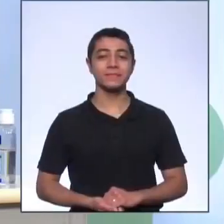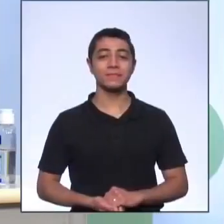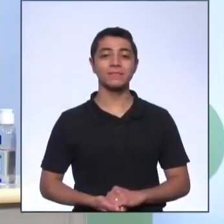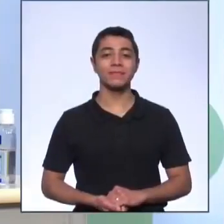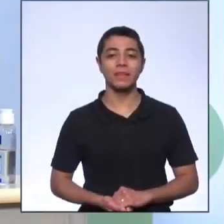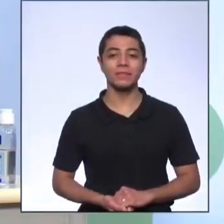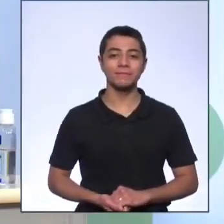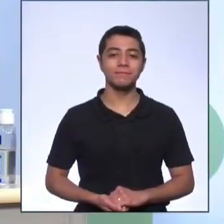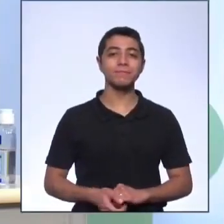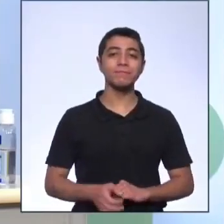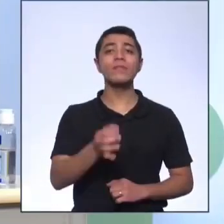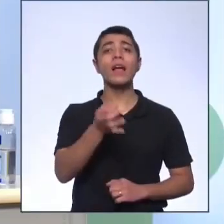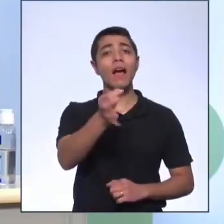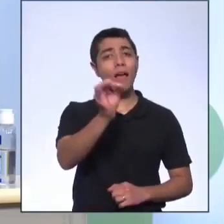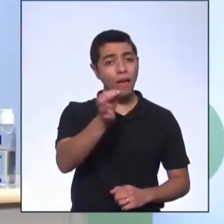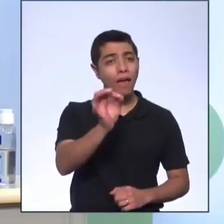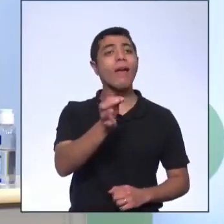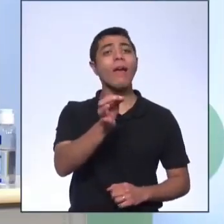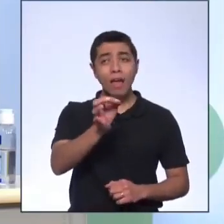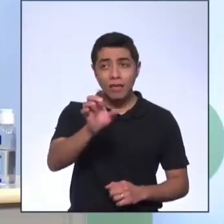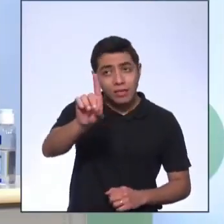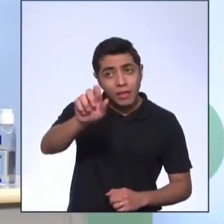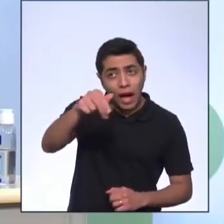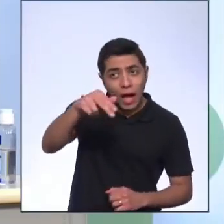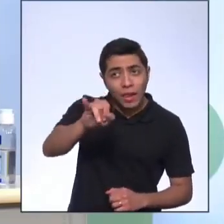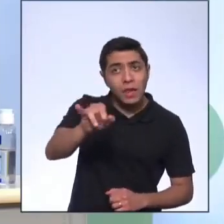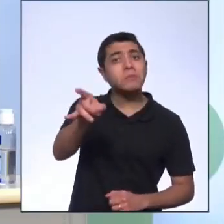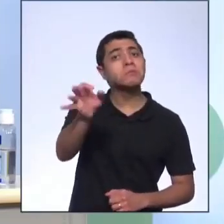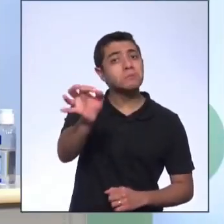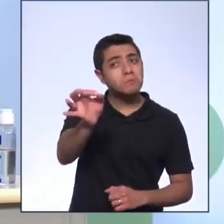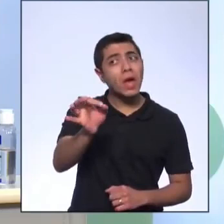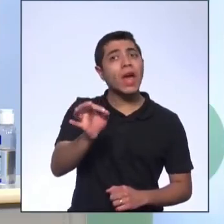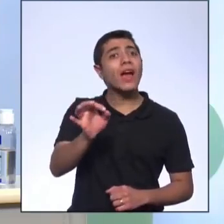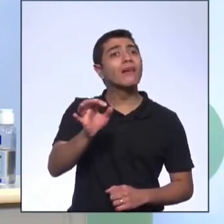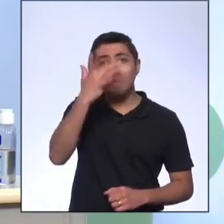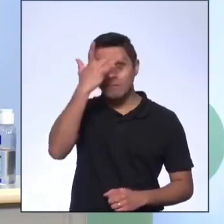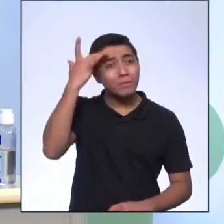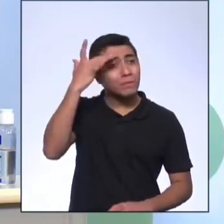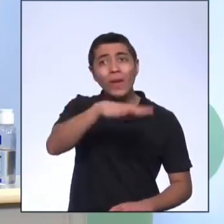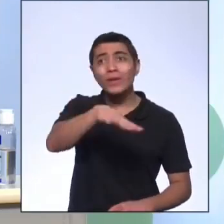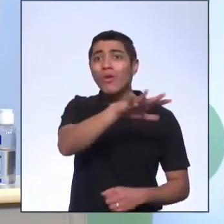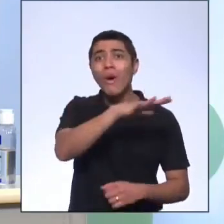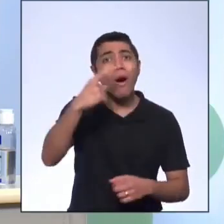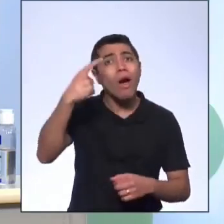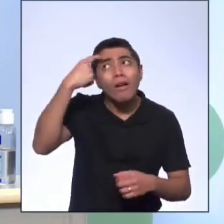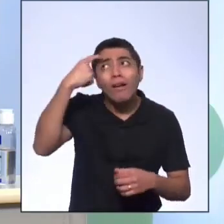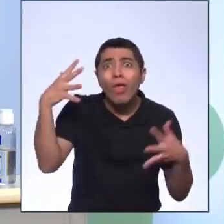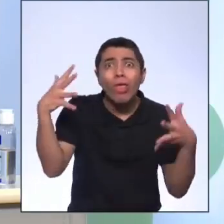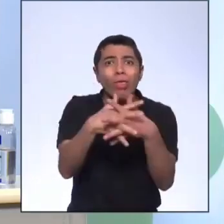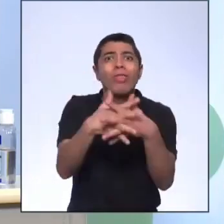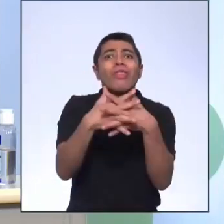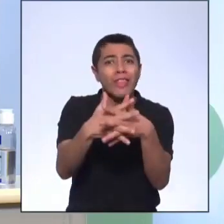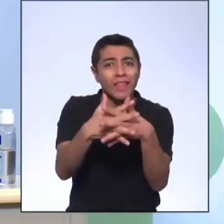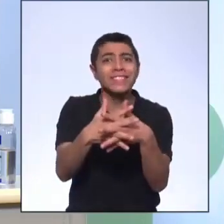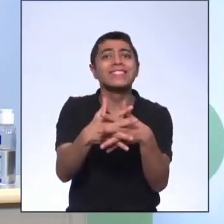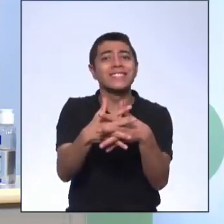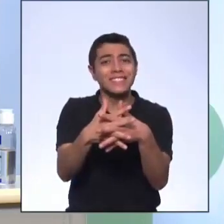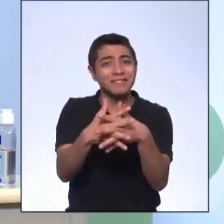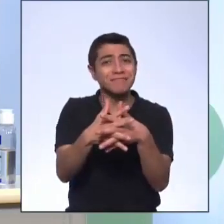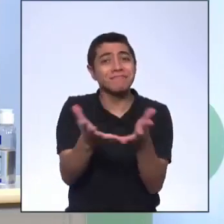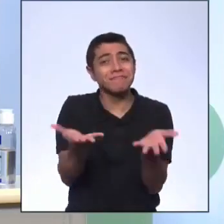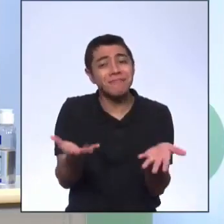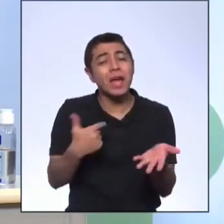Dani, o pessoal aqui, acho que você deu um nó na cabeça deles, viu? Olha só, eu acho que eles